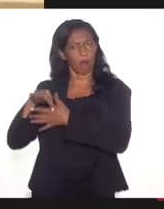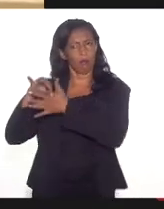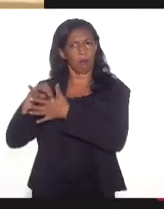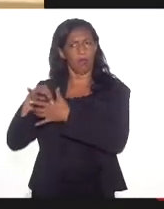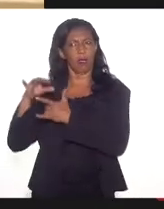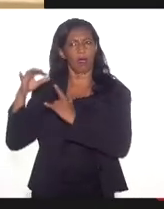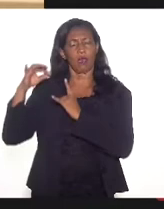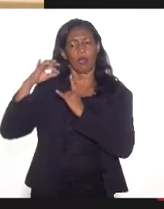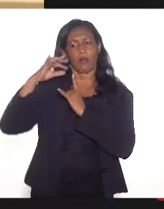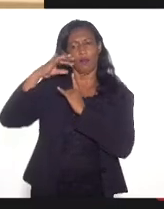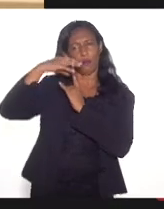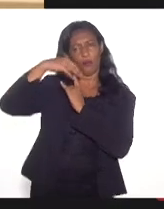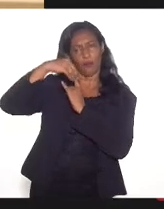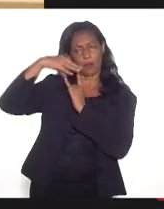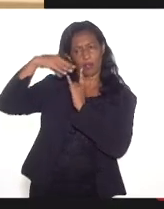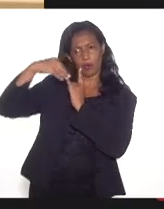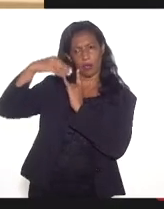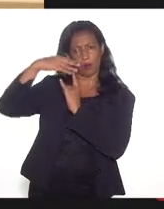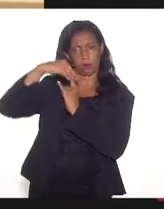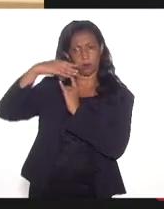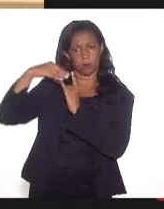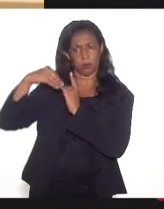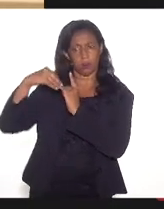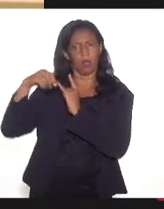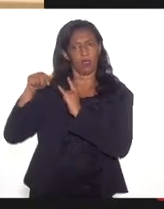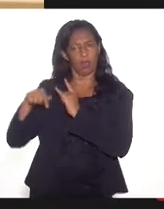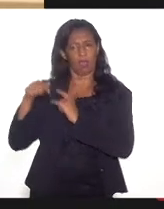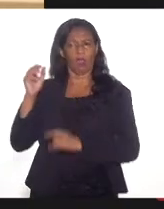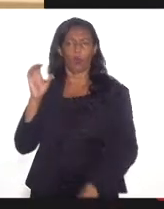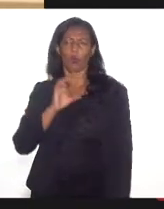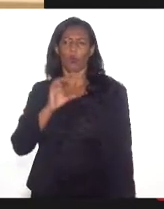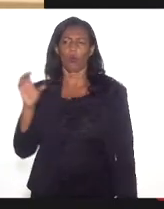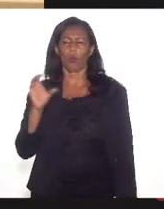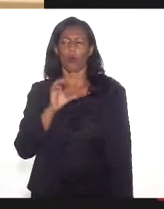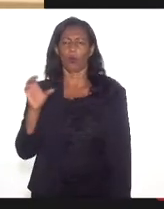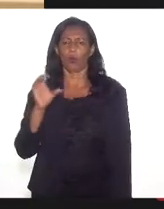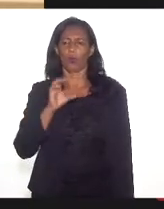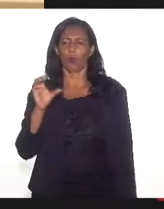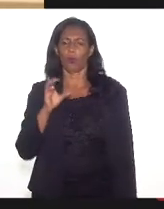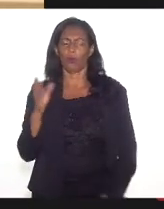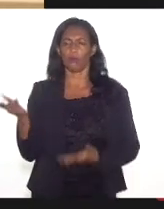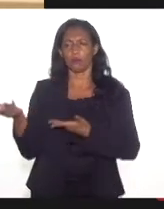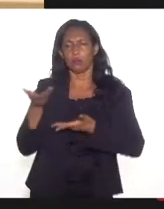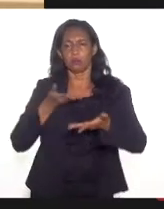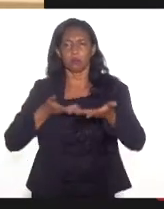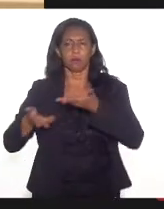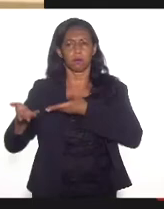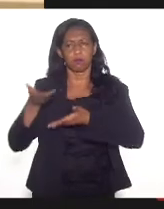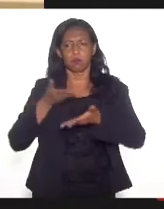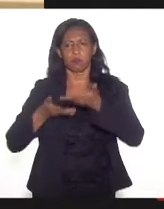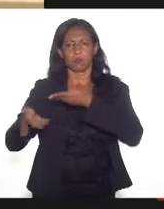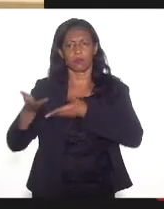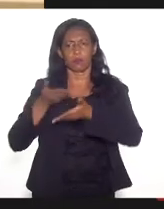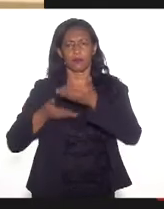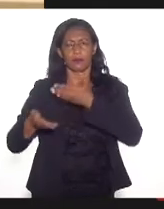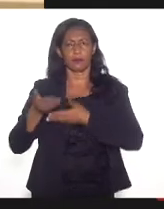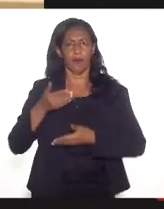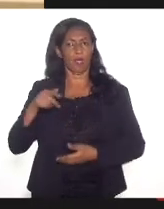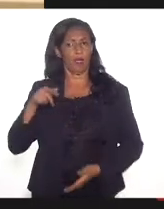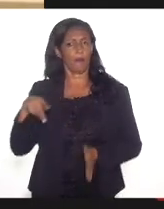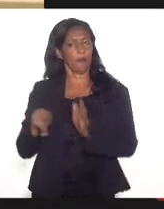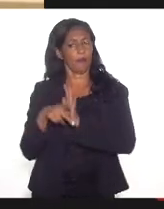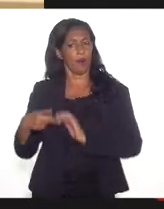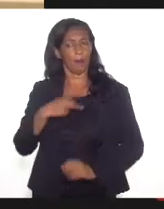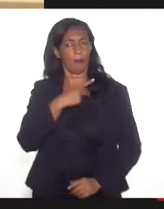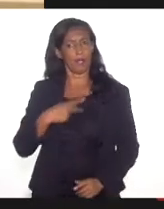Oswaldo Cruz e é coordenador das relações interinstitucionais da presidência da Fiocruz.